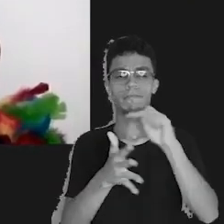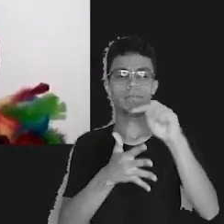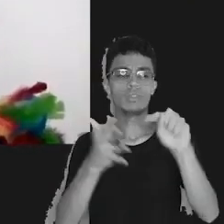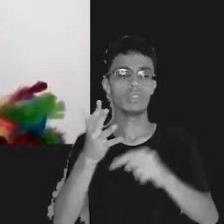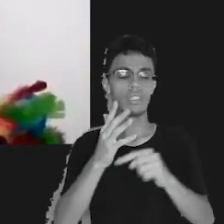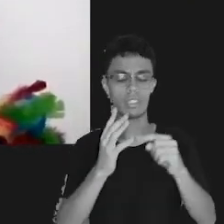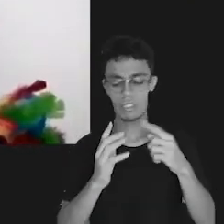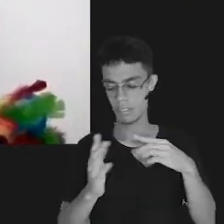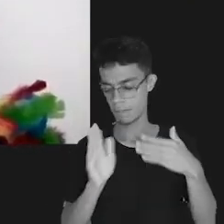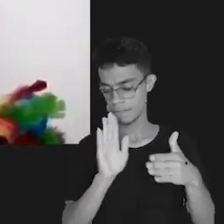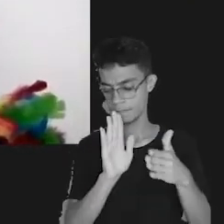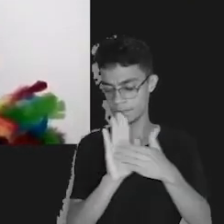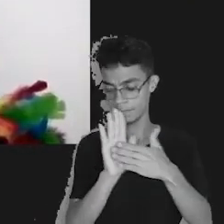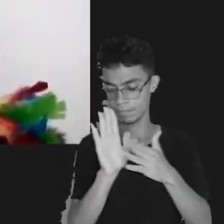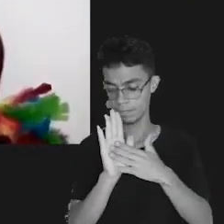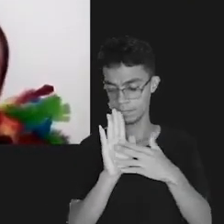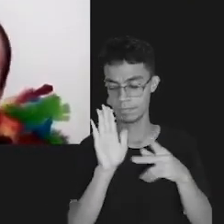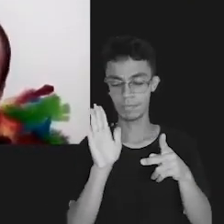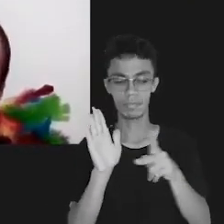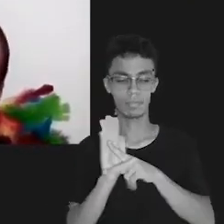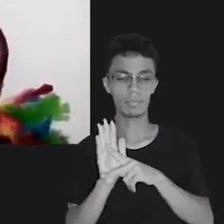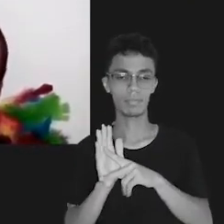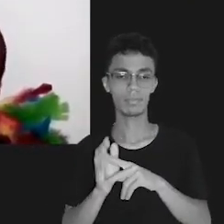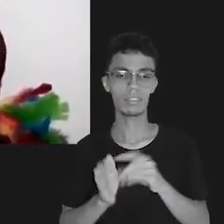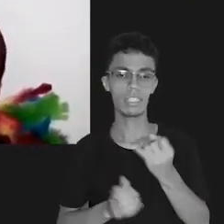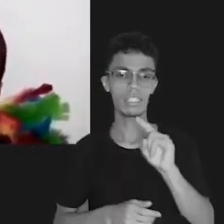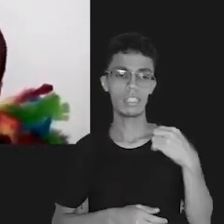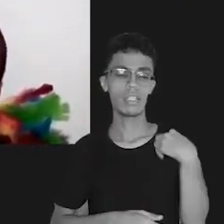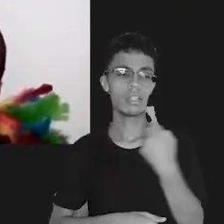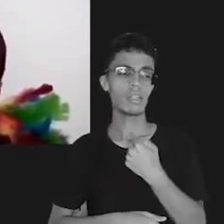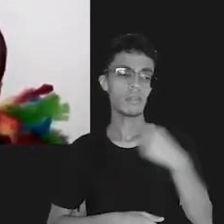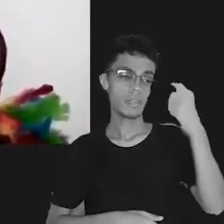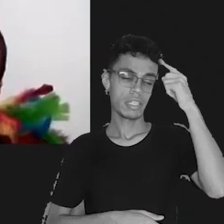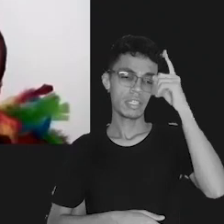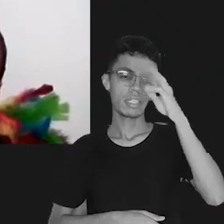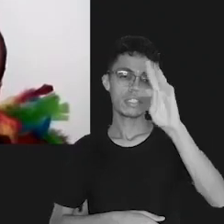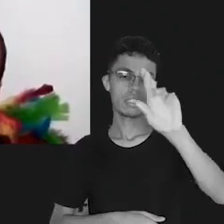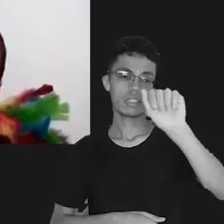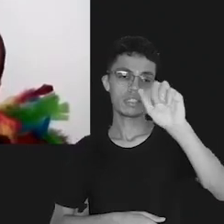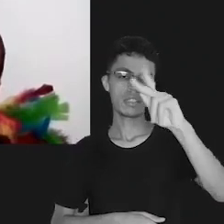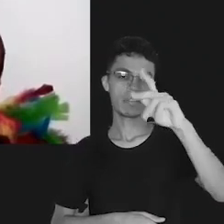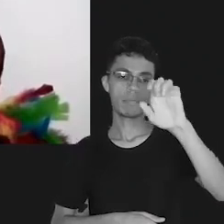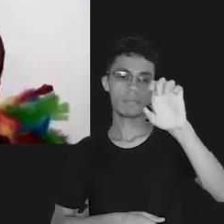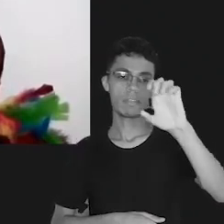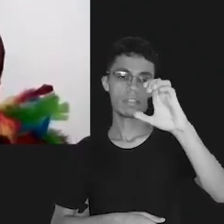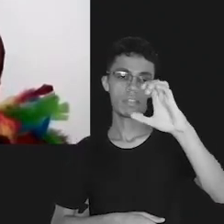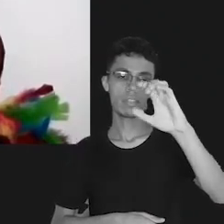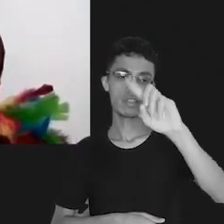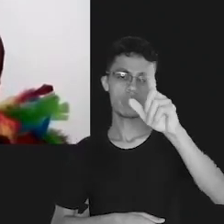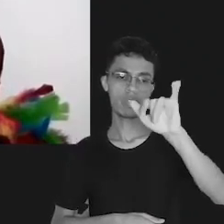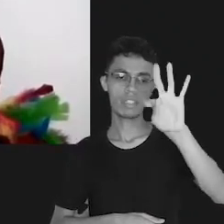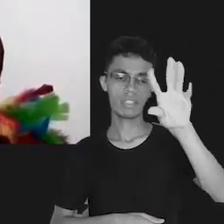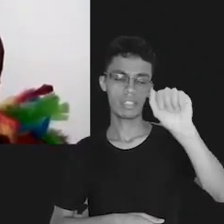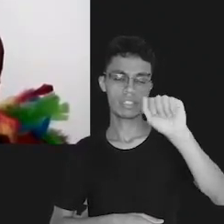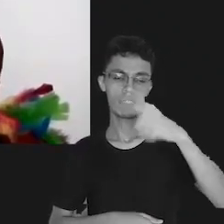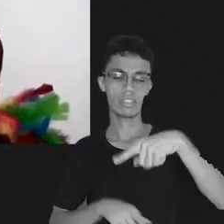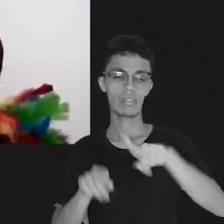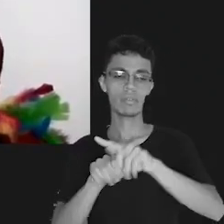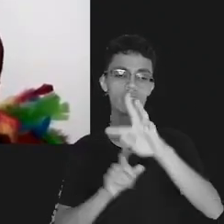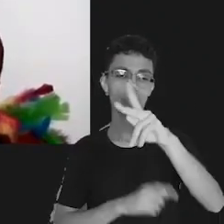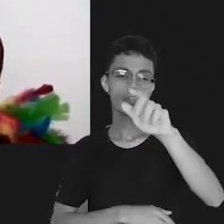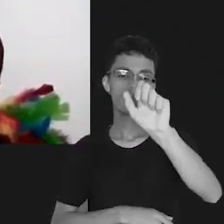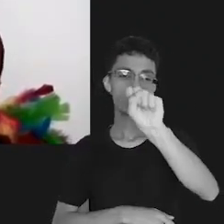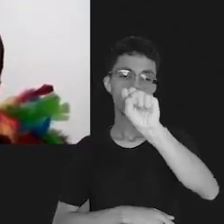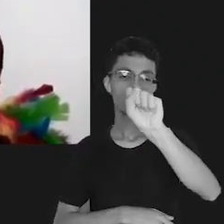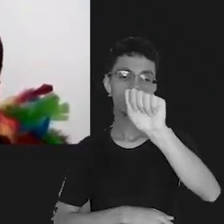muito específicos. Se pensarmos trapezista e passarinheiro, que estão